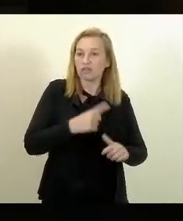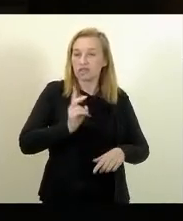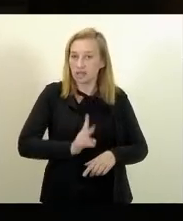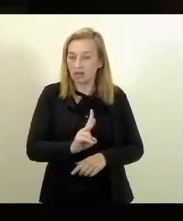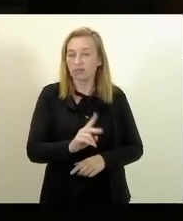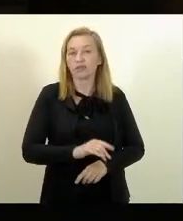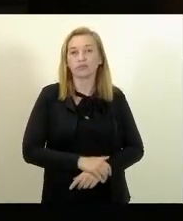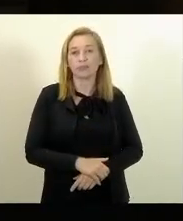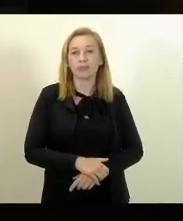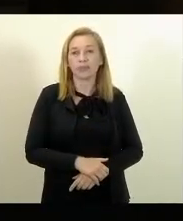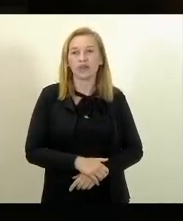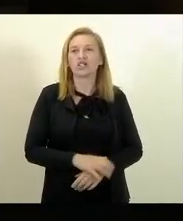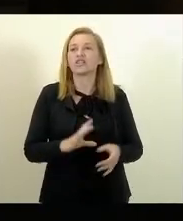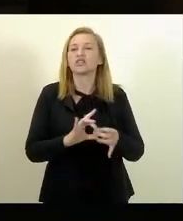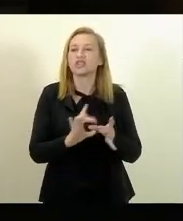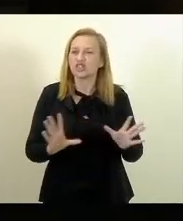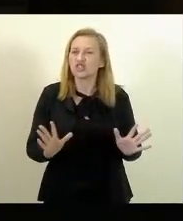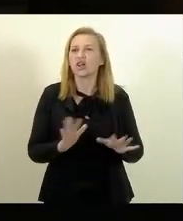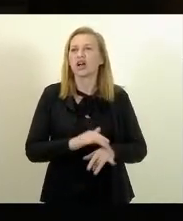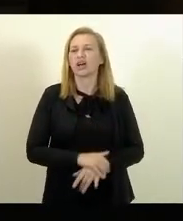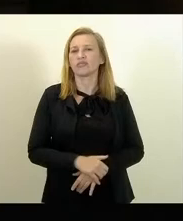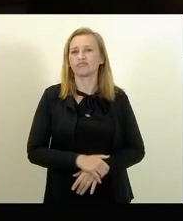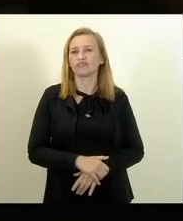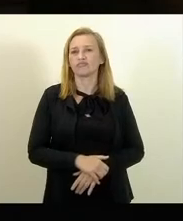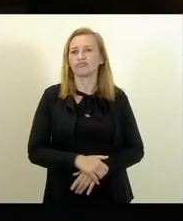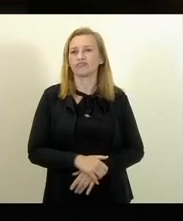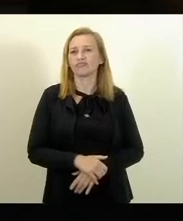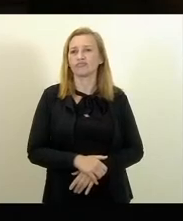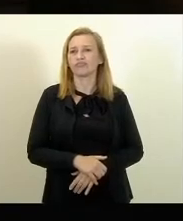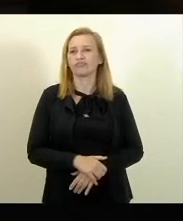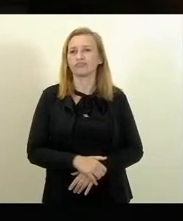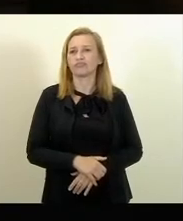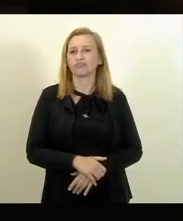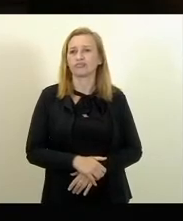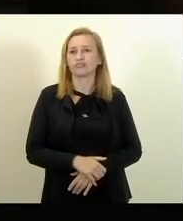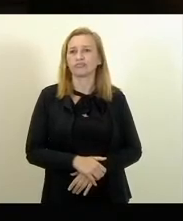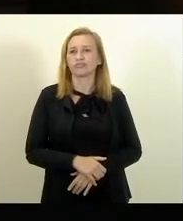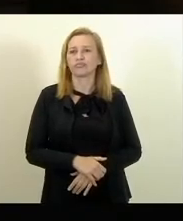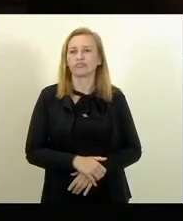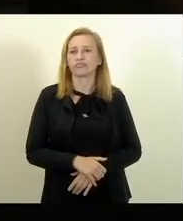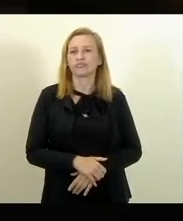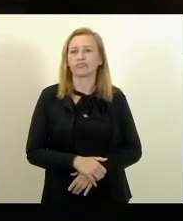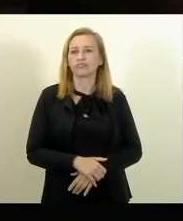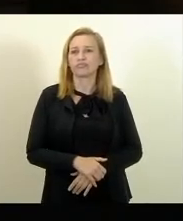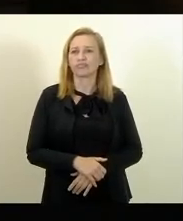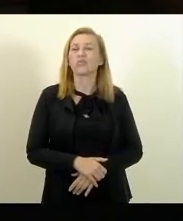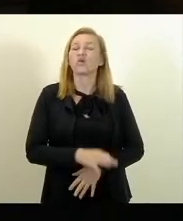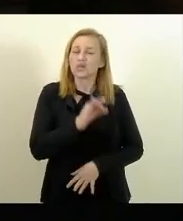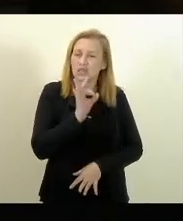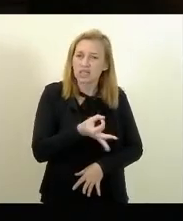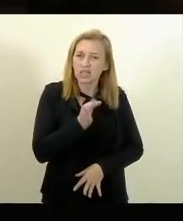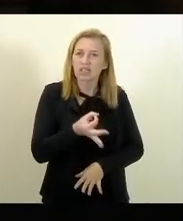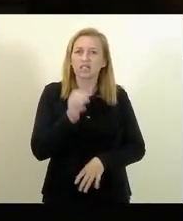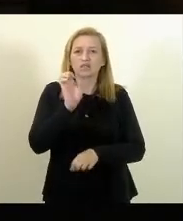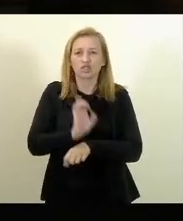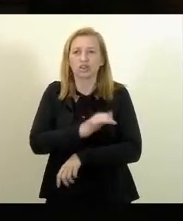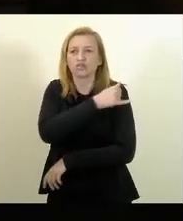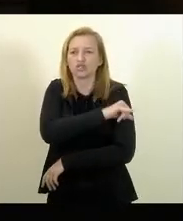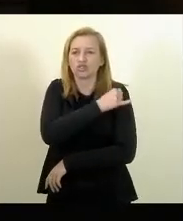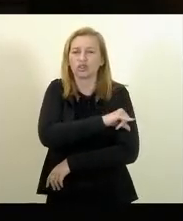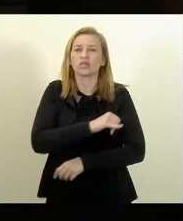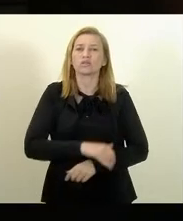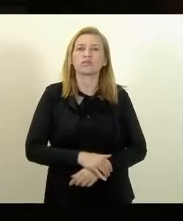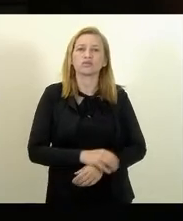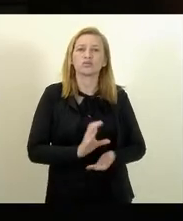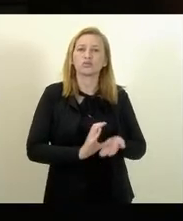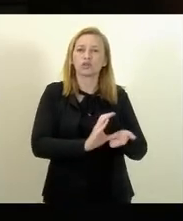né? Destravar isto e fazer com que aquilo que é devido ao estado do Rio de Janeiro em termos de